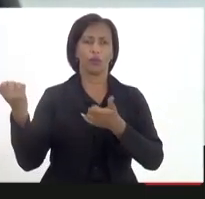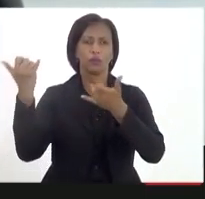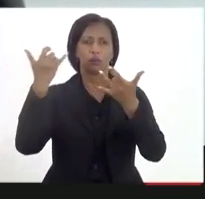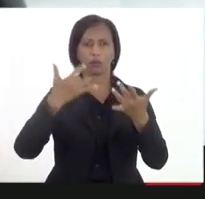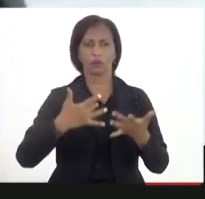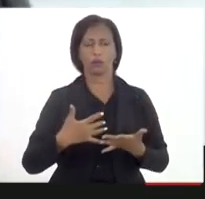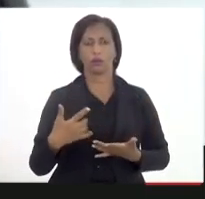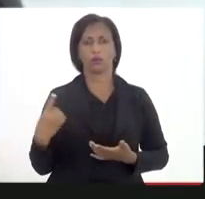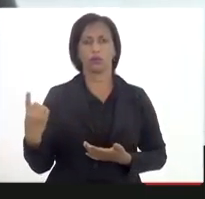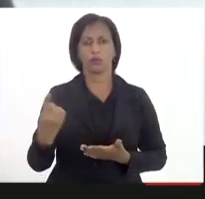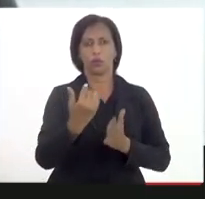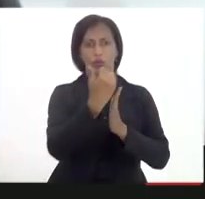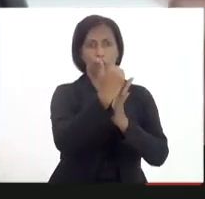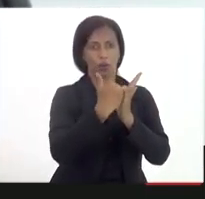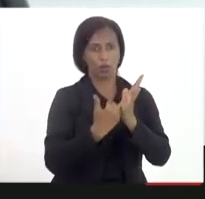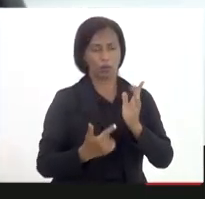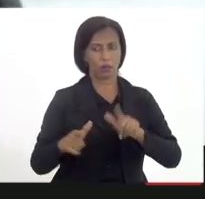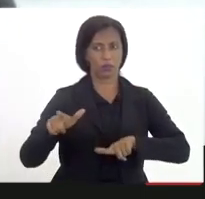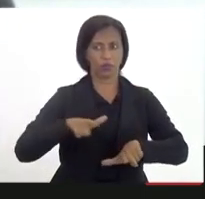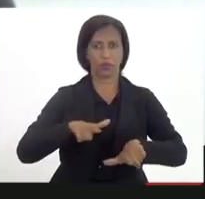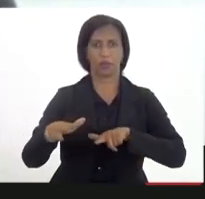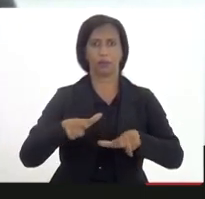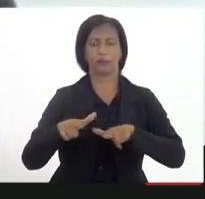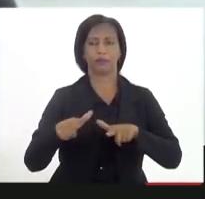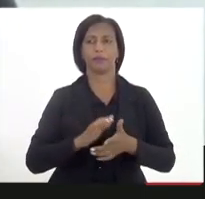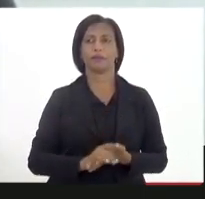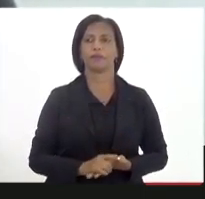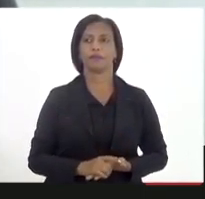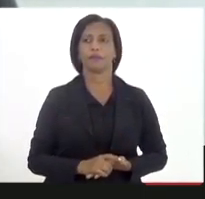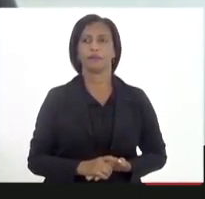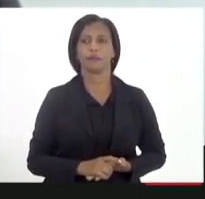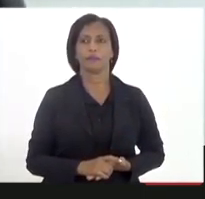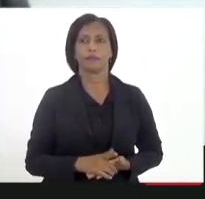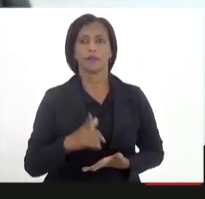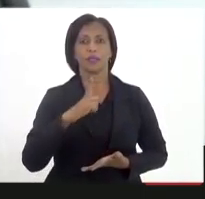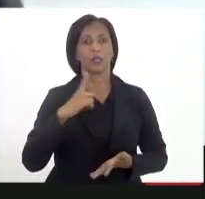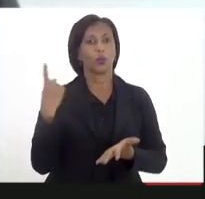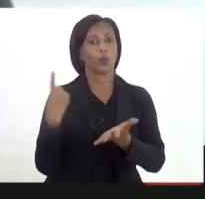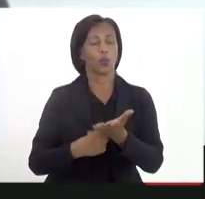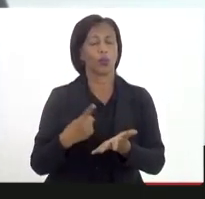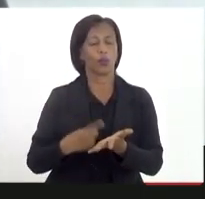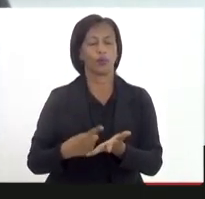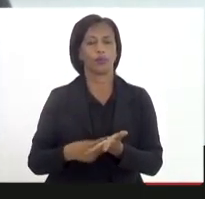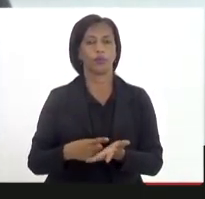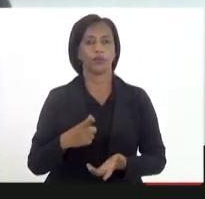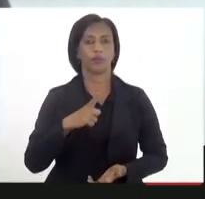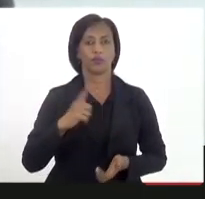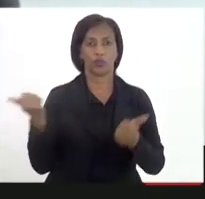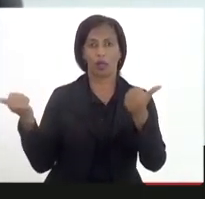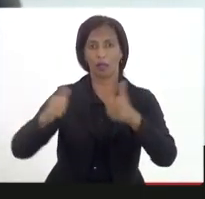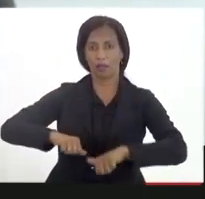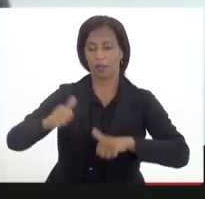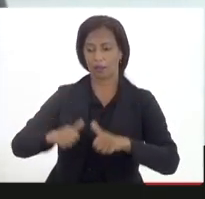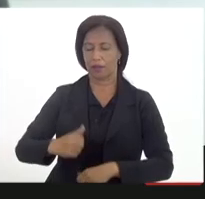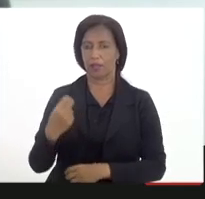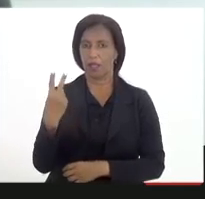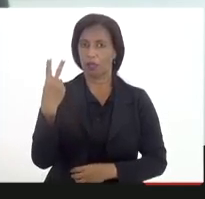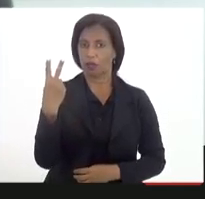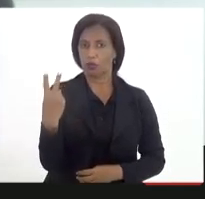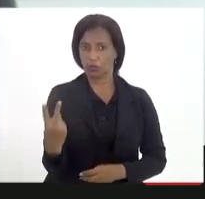no nosso organograma de trabalho nosso cronograma de trabalho ele tem o compromisso de analisar dois